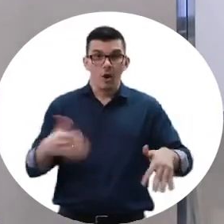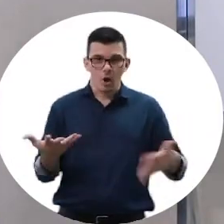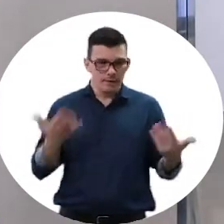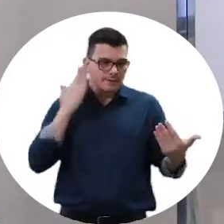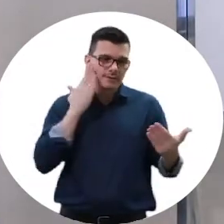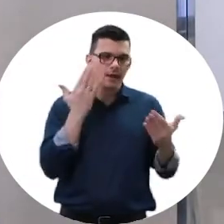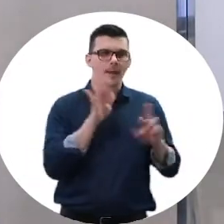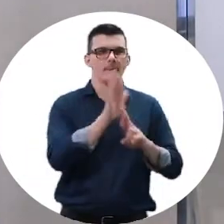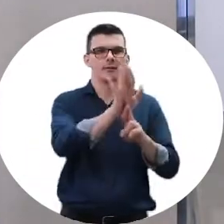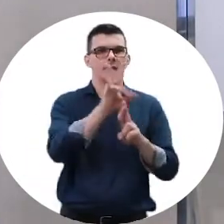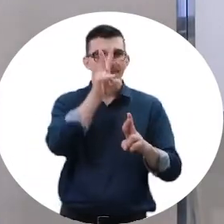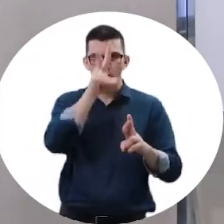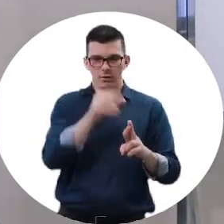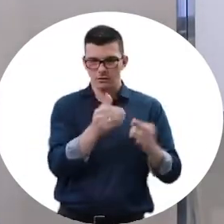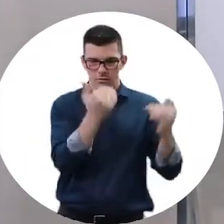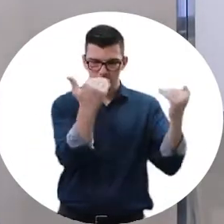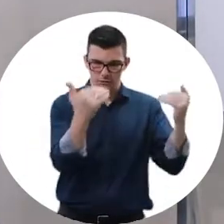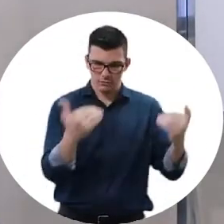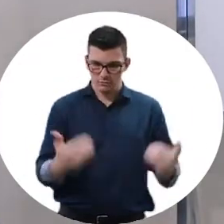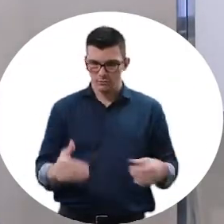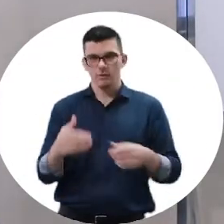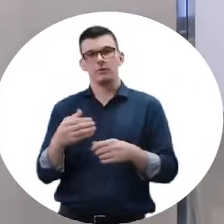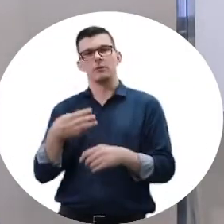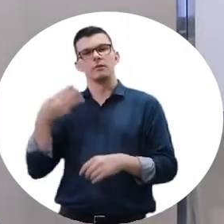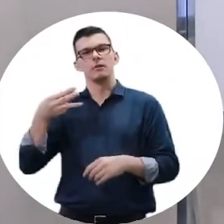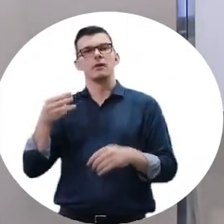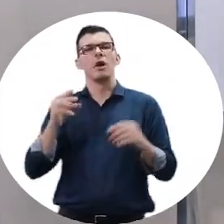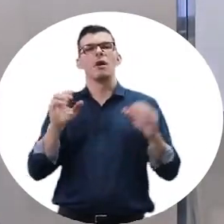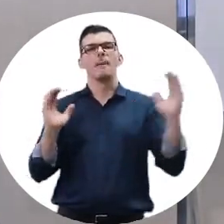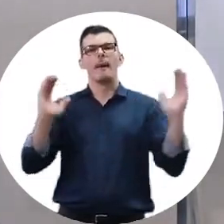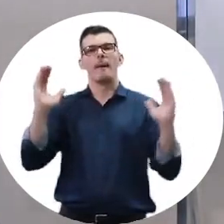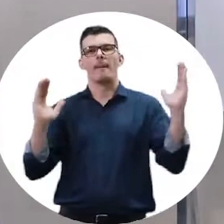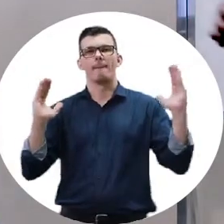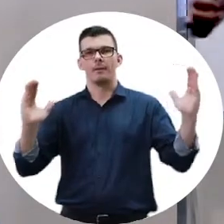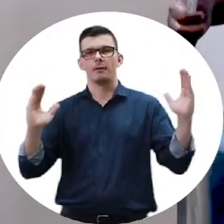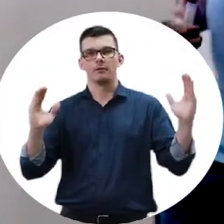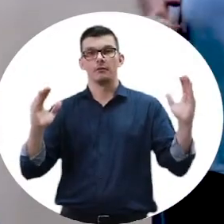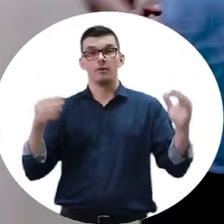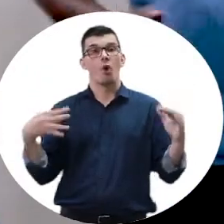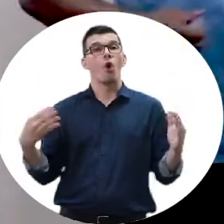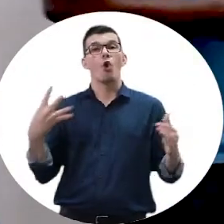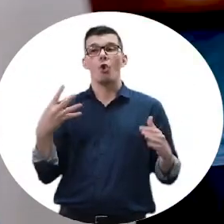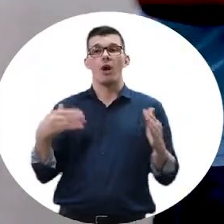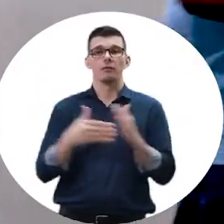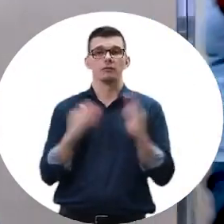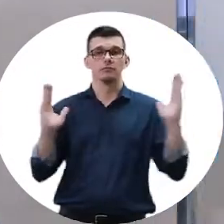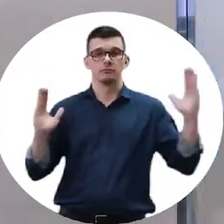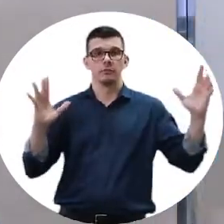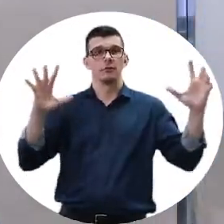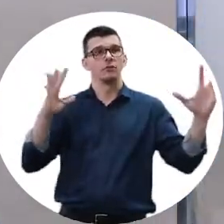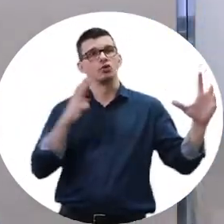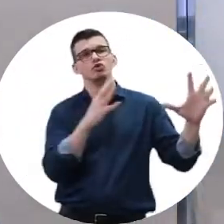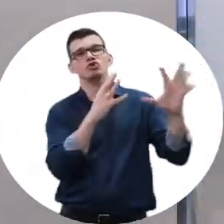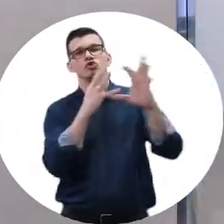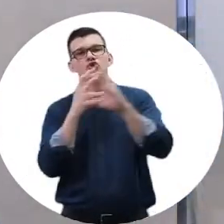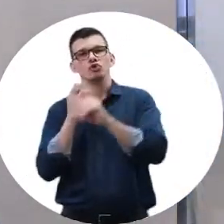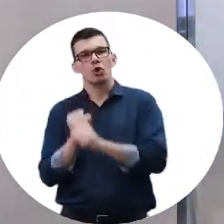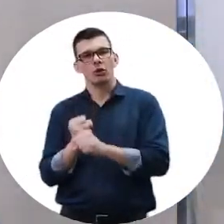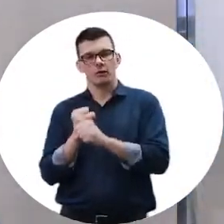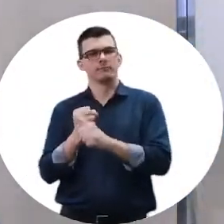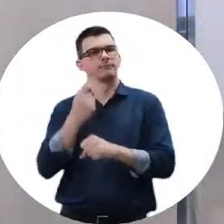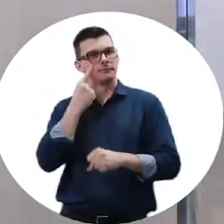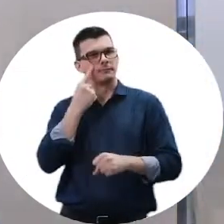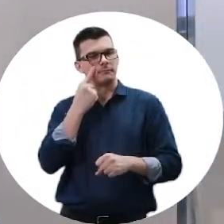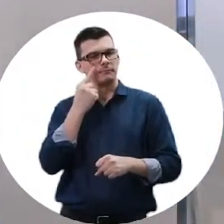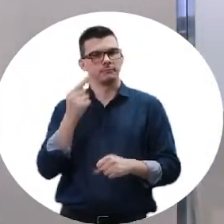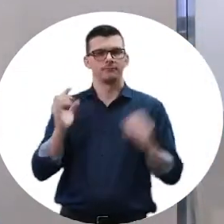representei as forças. Terceira, montei a equação. Quarta e última, soma as equações. Vou somar essas equações? Vou